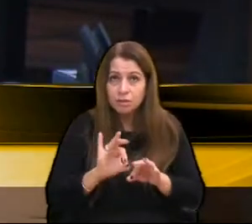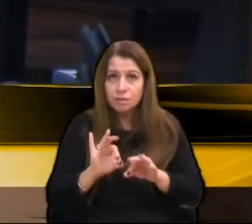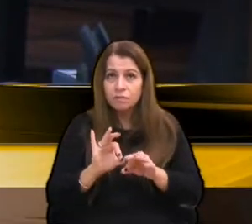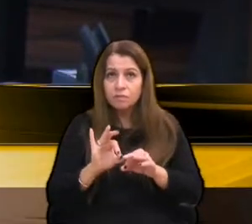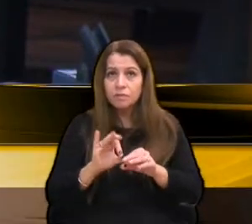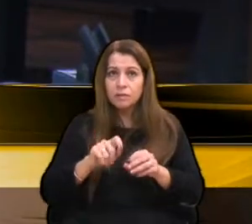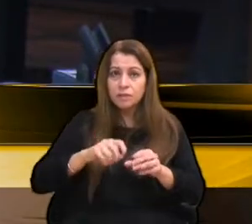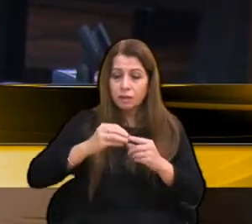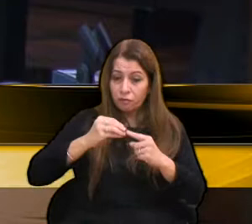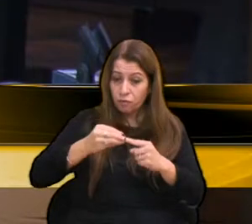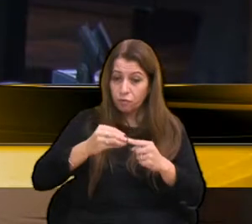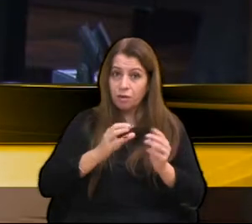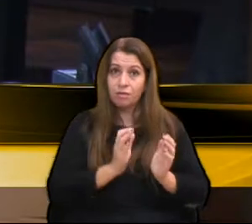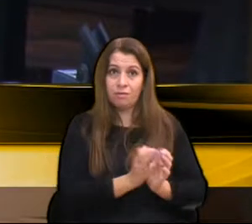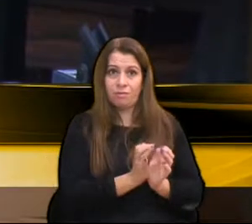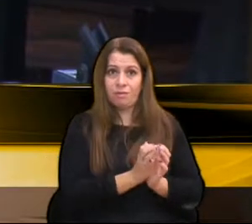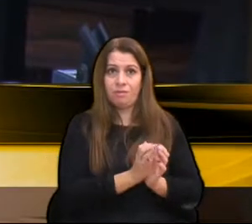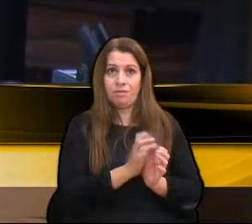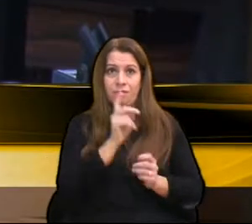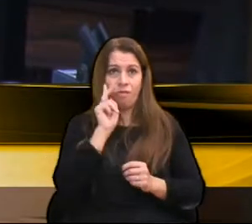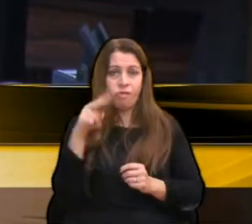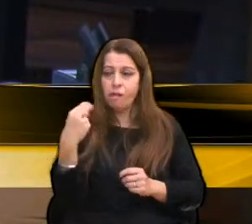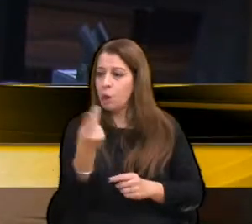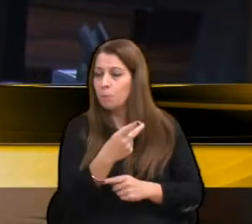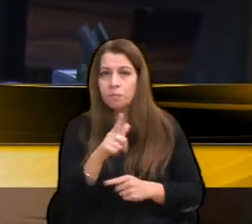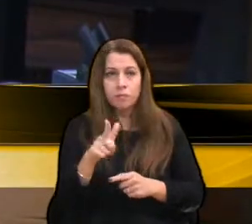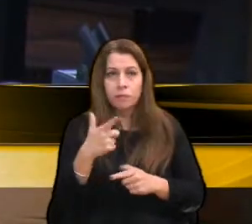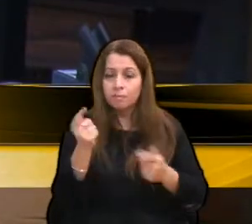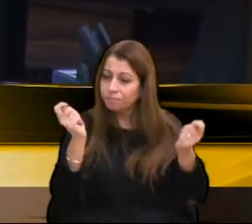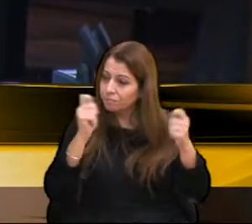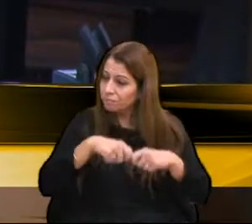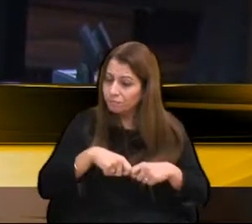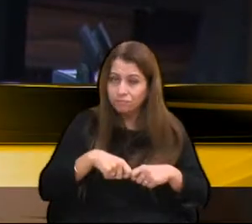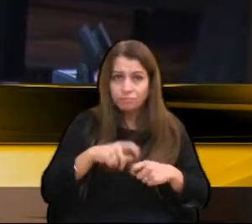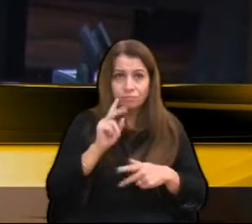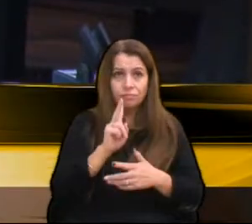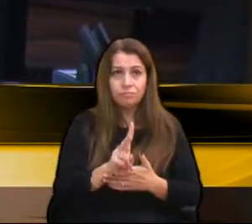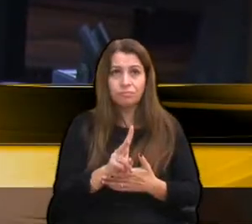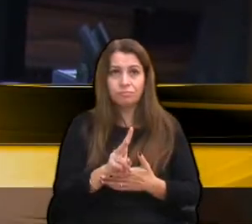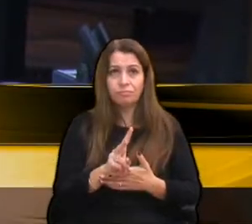a feijoada da PAE. E vocês não tiveram capacidade de